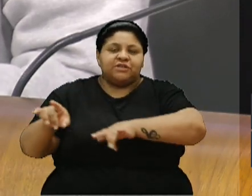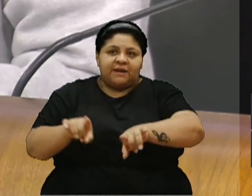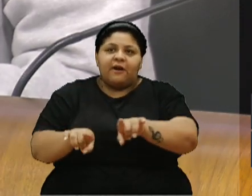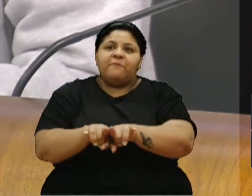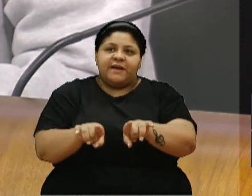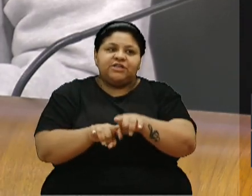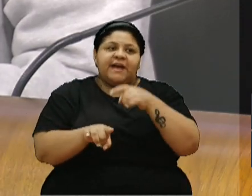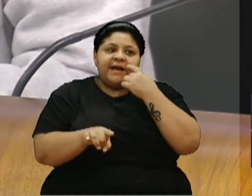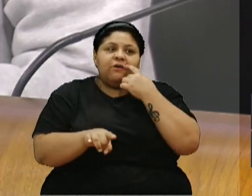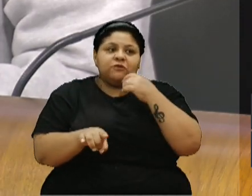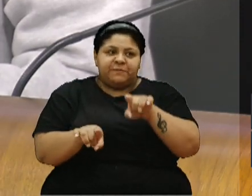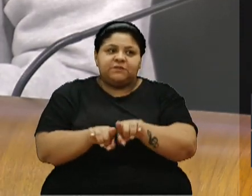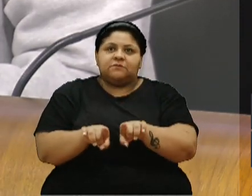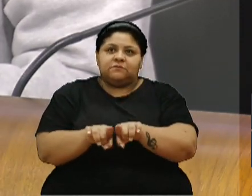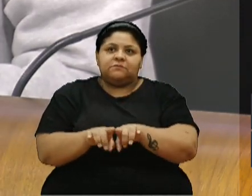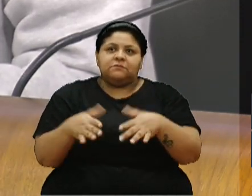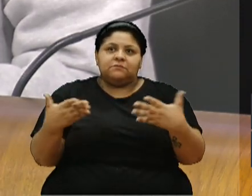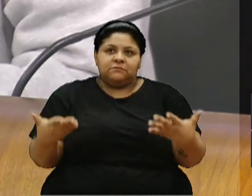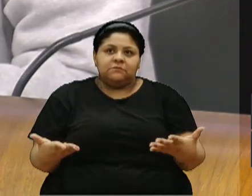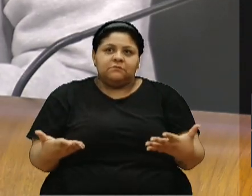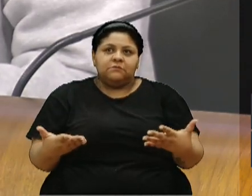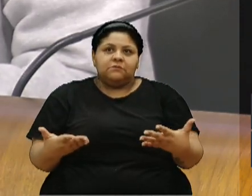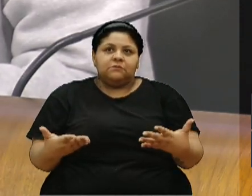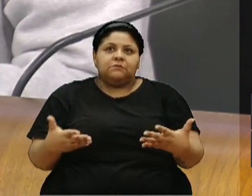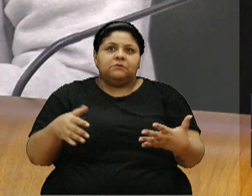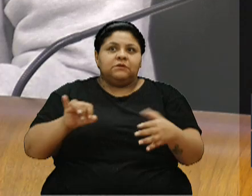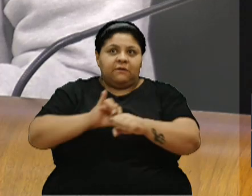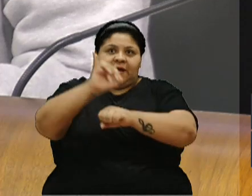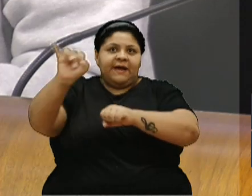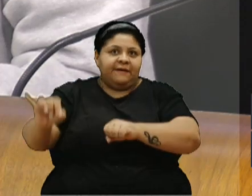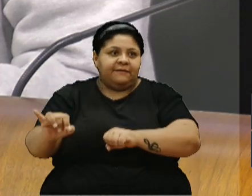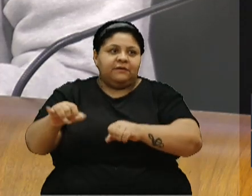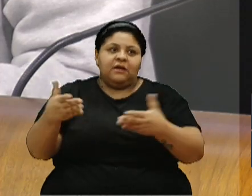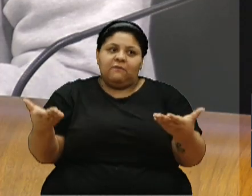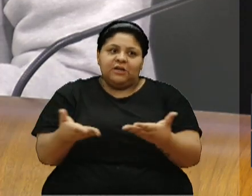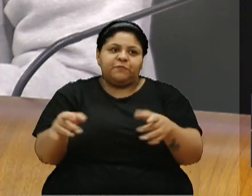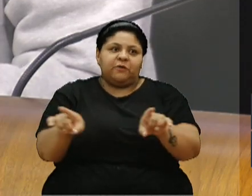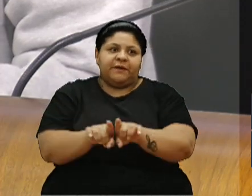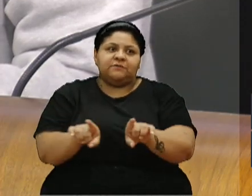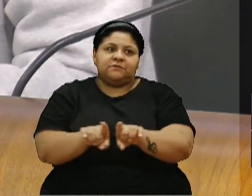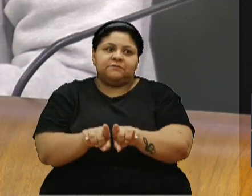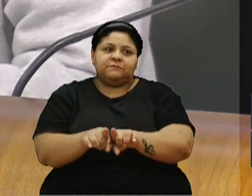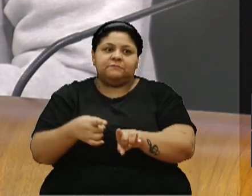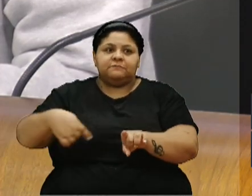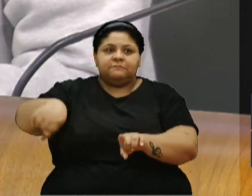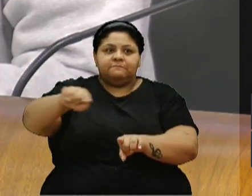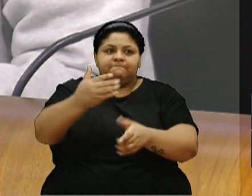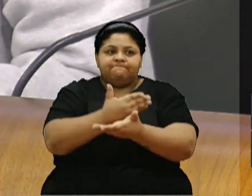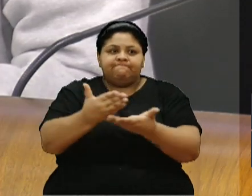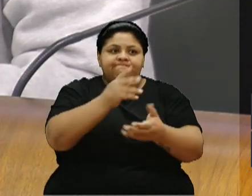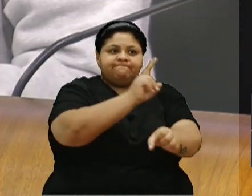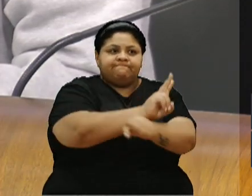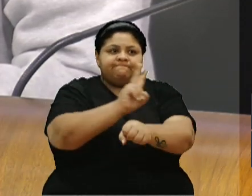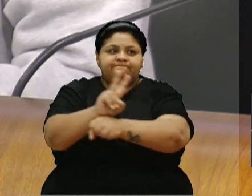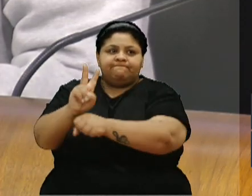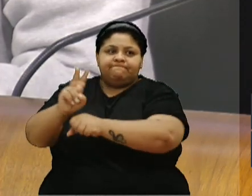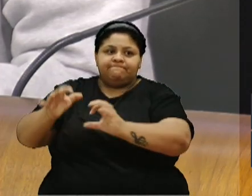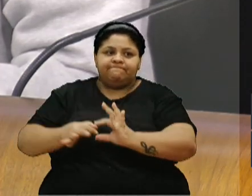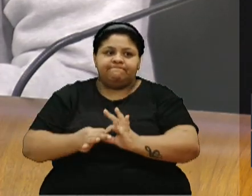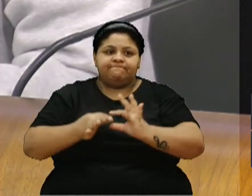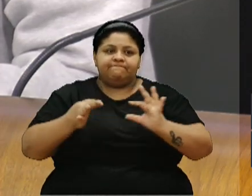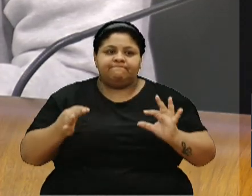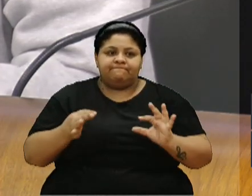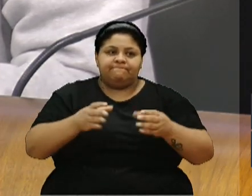psiquiátrica brasileira, que é referência internacional, inclusive, fazendo a defesa, né, desse cuidado em liberdade, né,